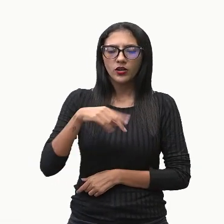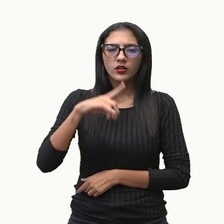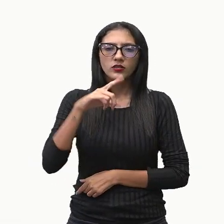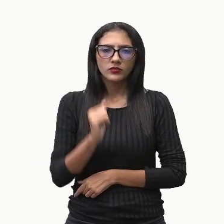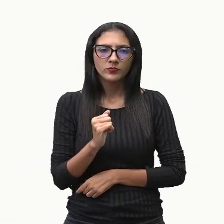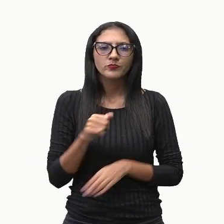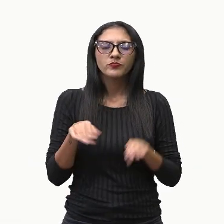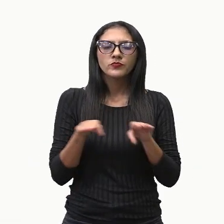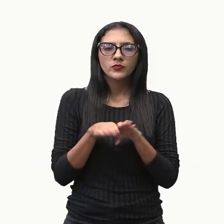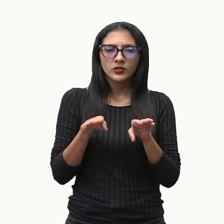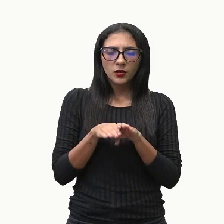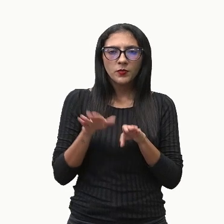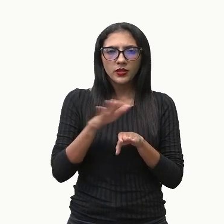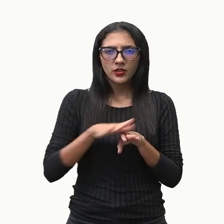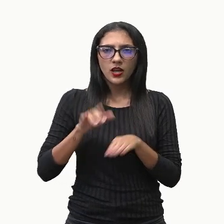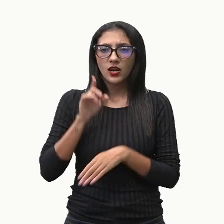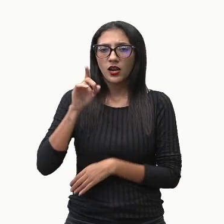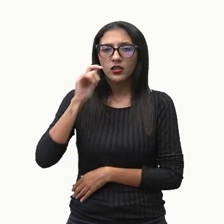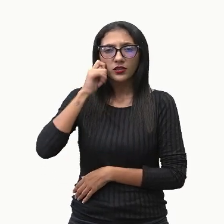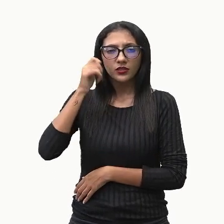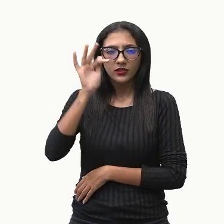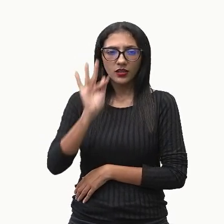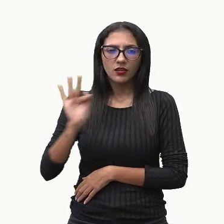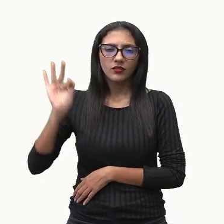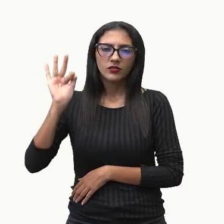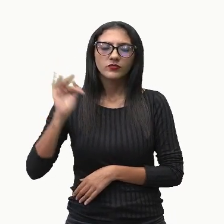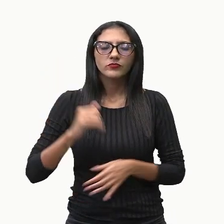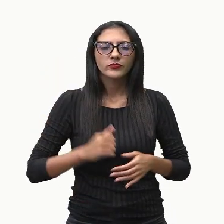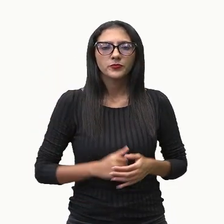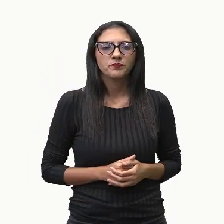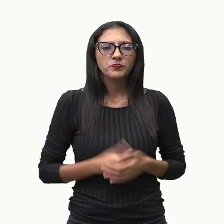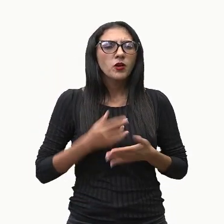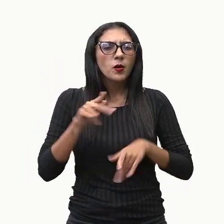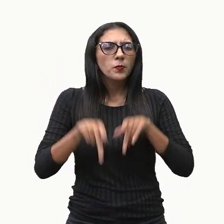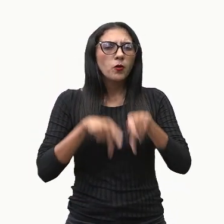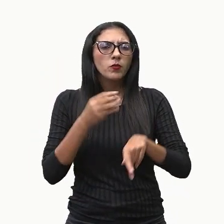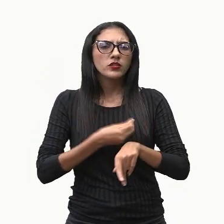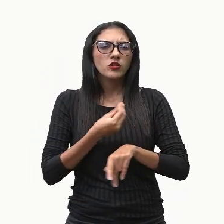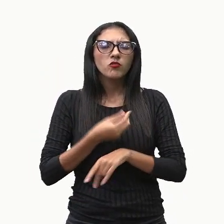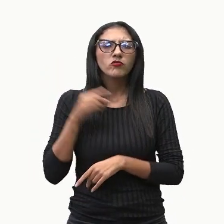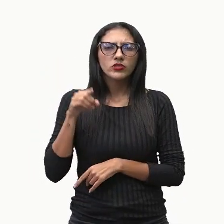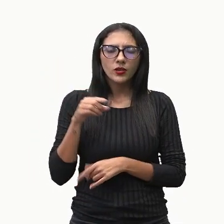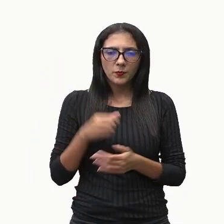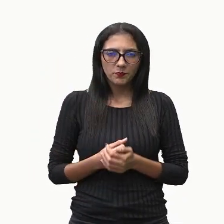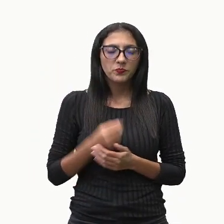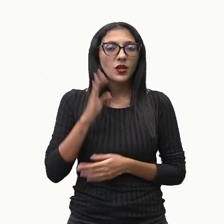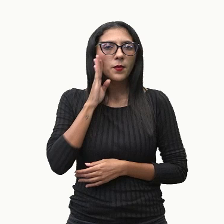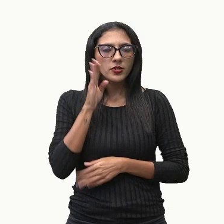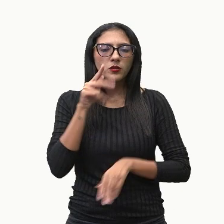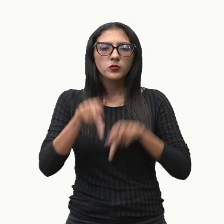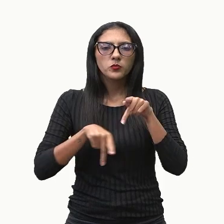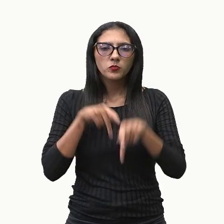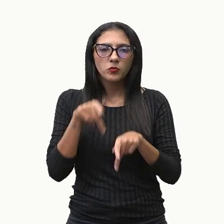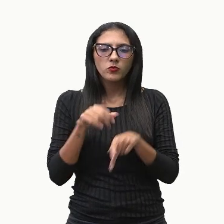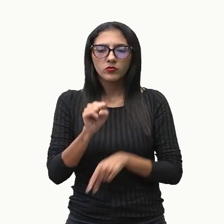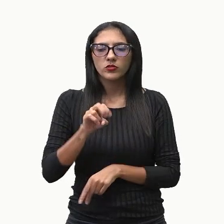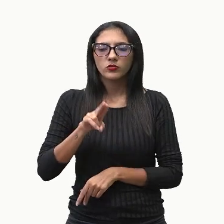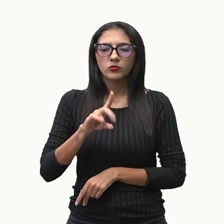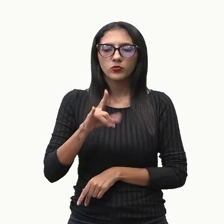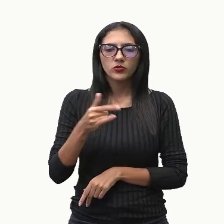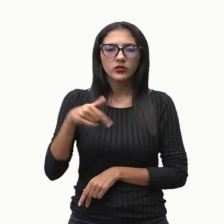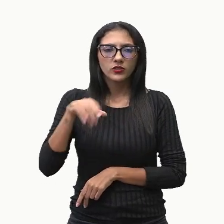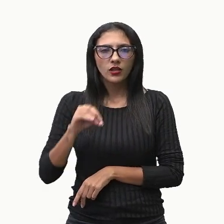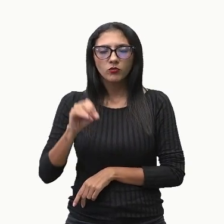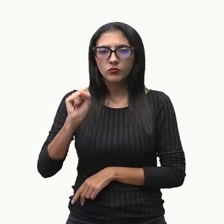no distrito de Yumbe. A origem dos refugiados que lá estão, principalmente do Sudão do